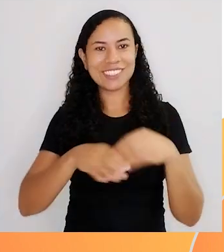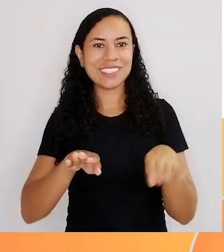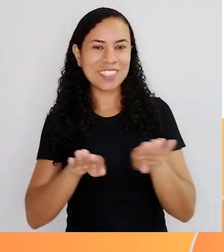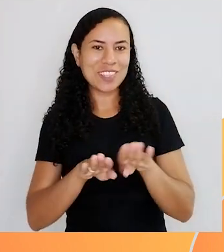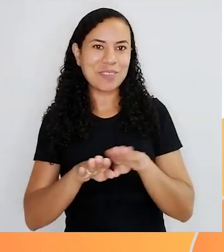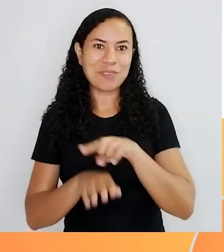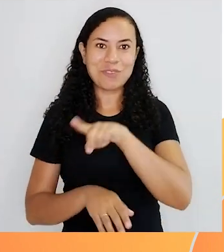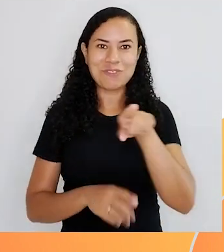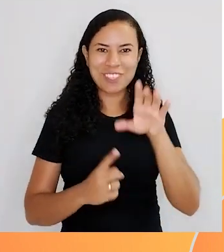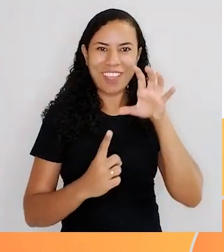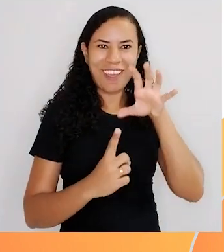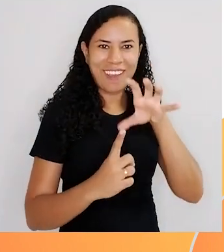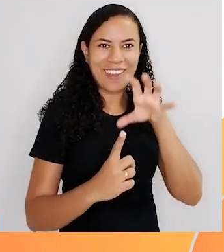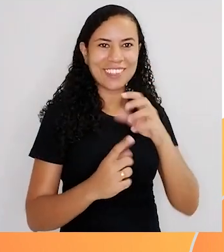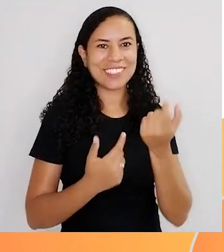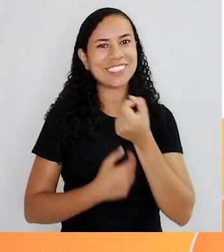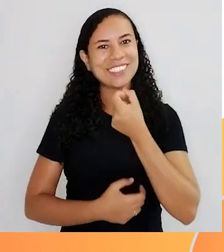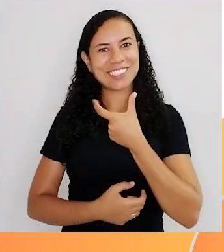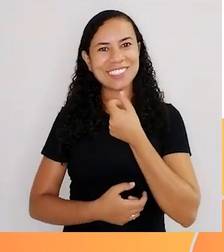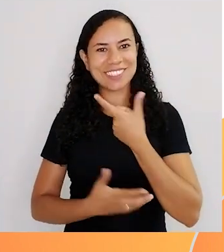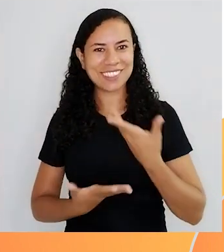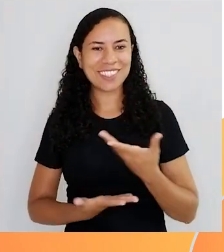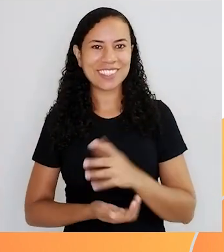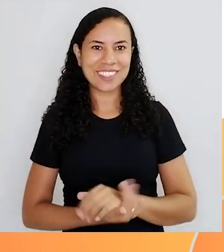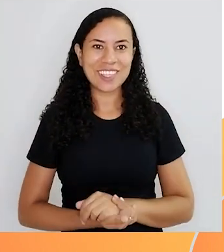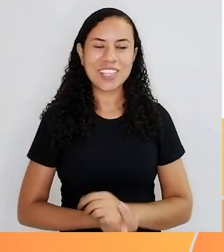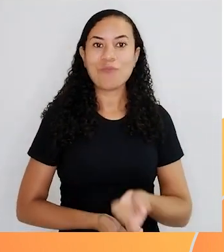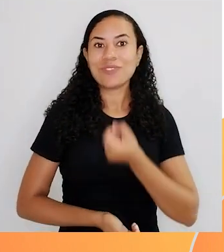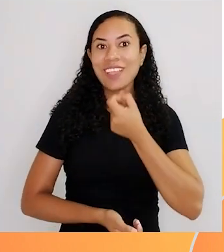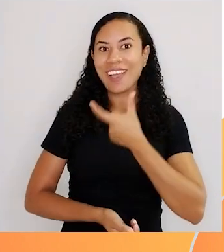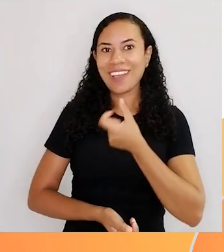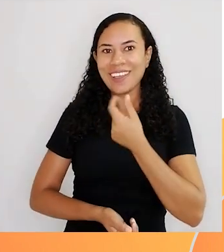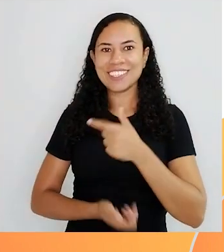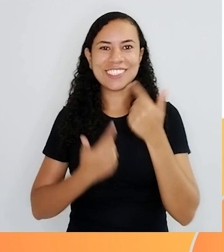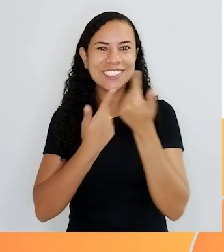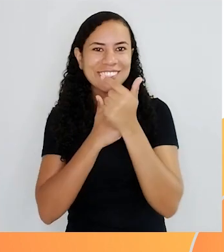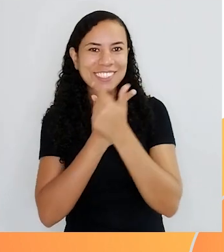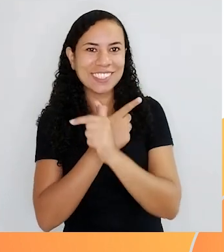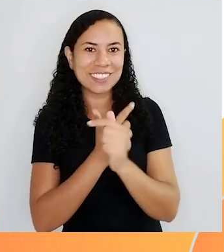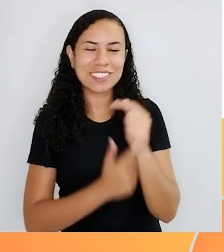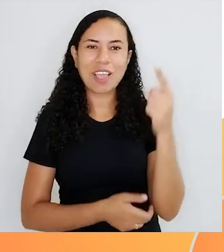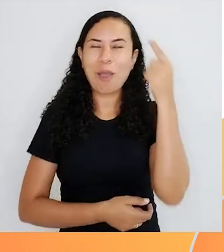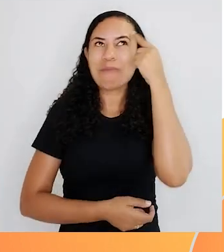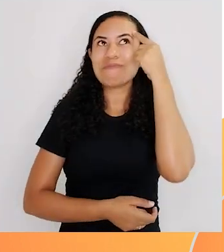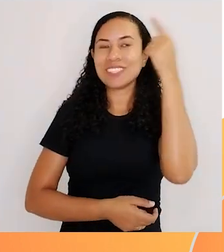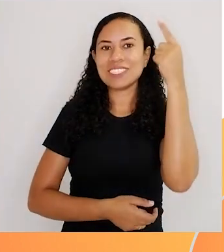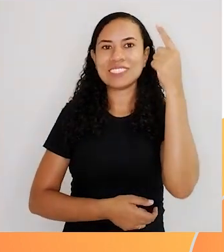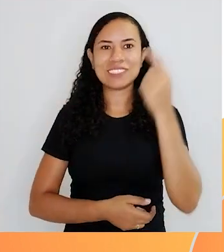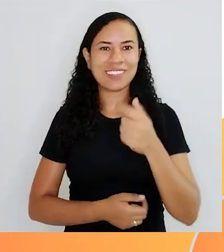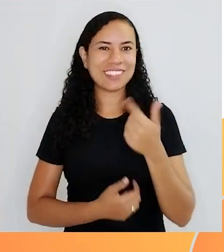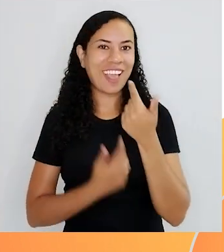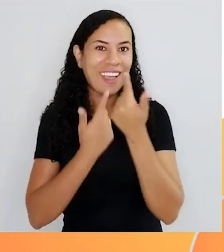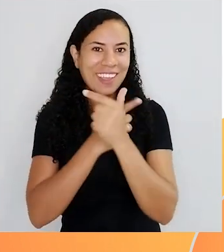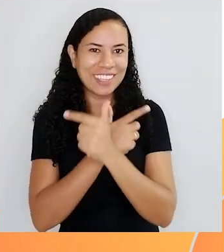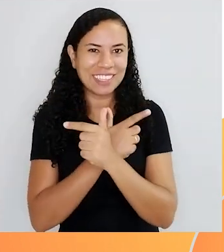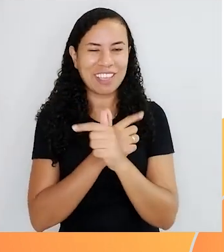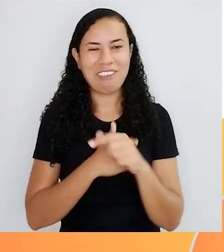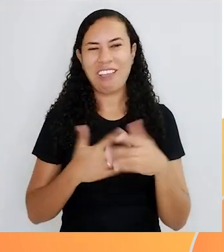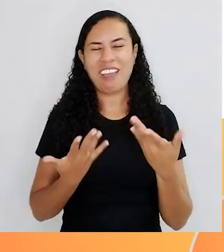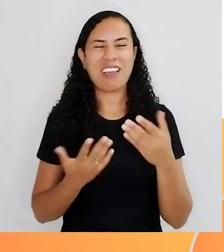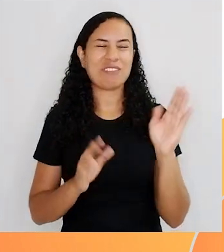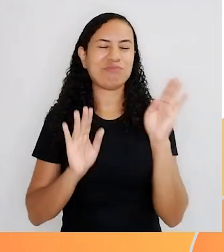assim, reflexivo. É um riso com conteúdo. Você não ri assim do nada. Você ri a partir de